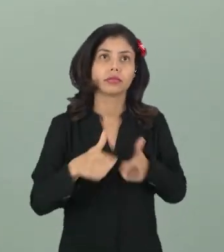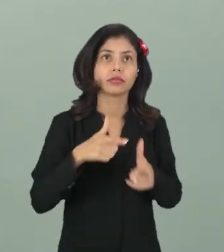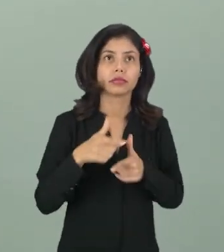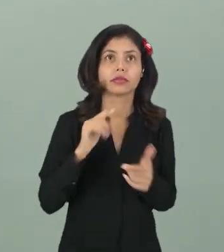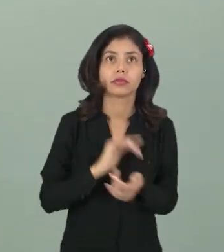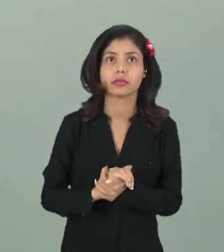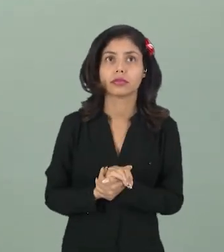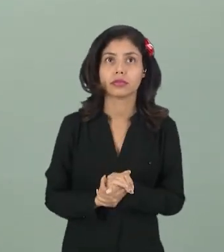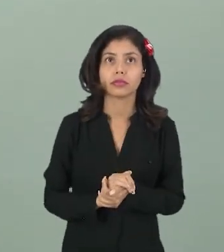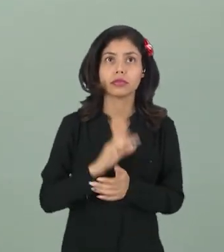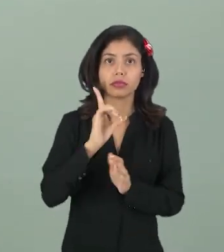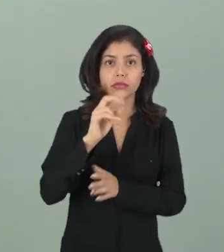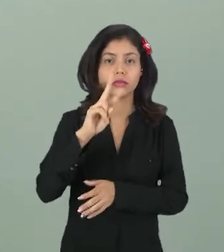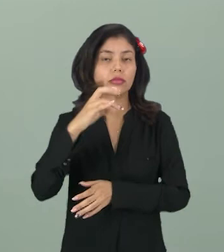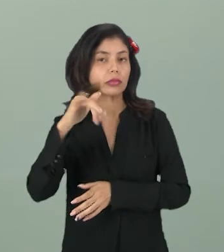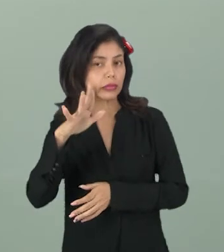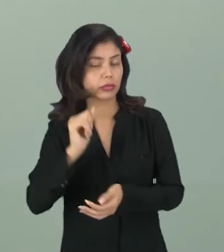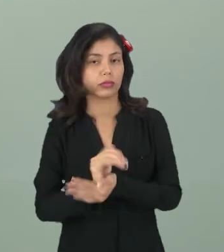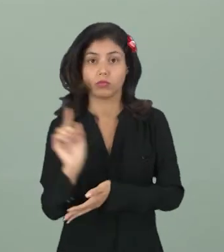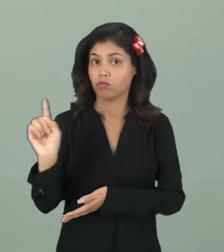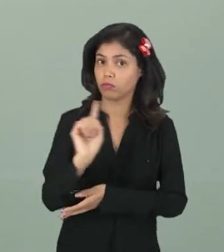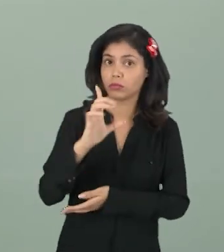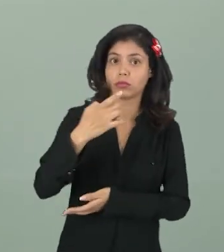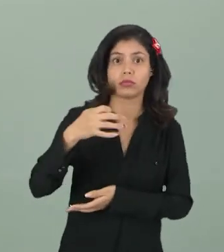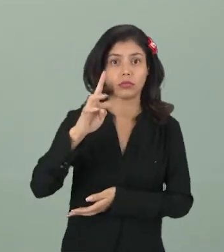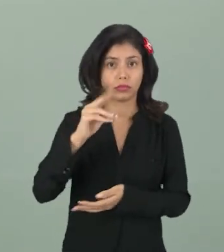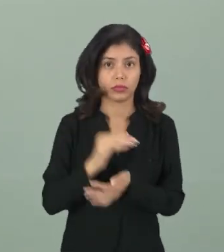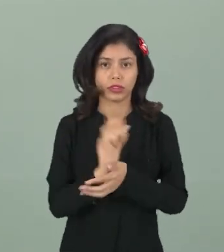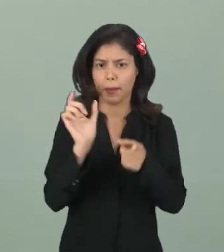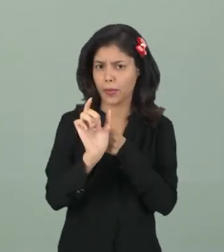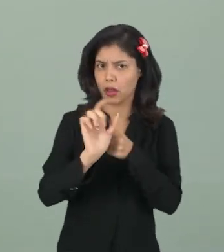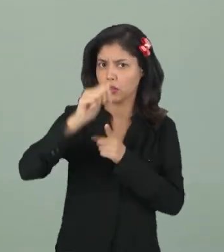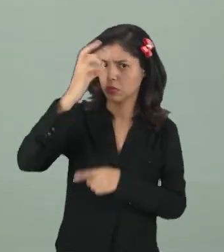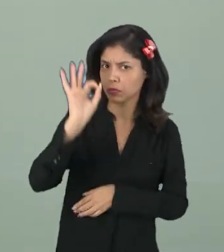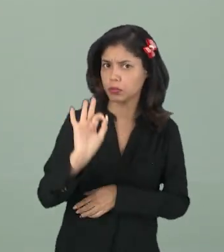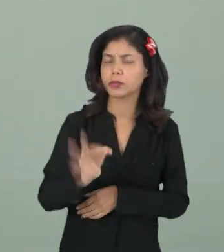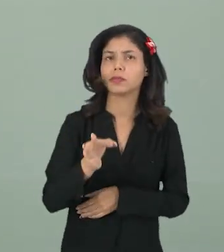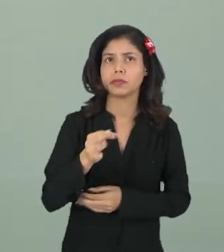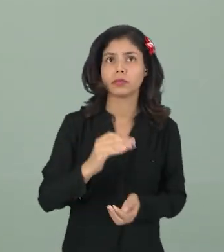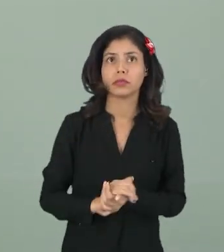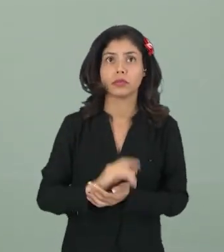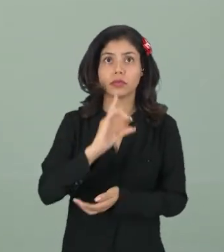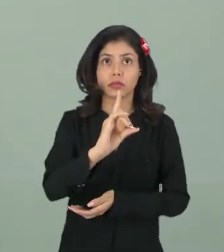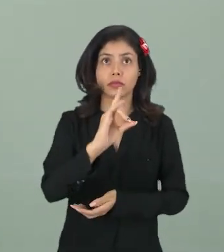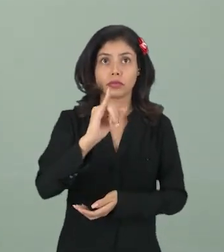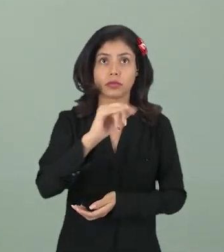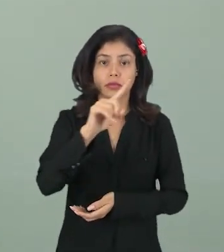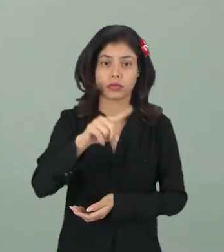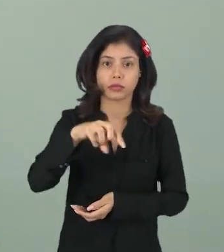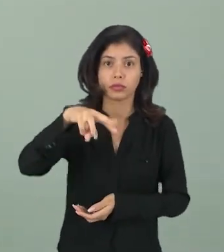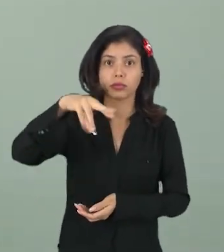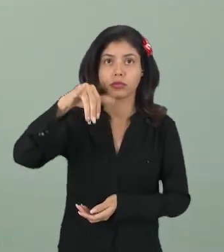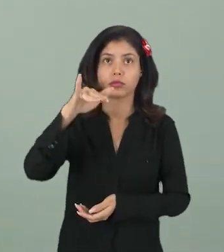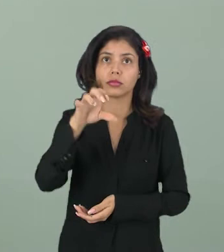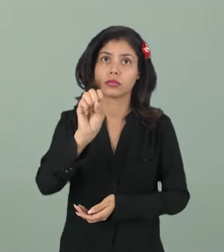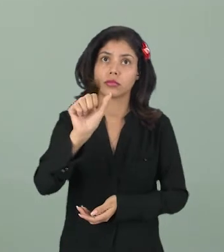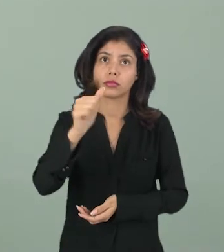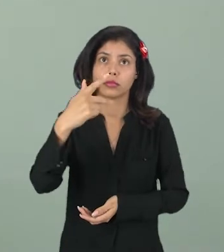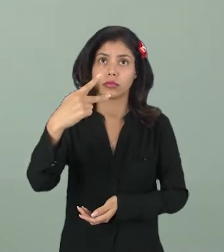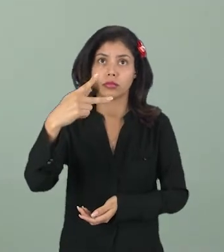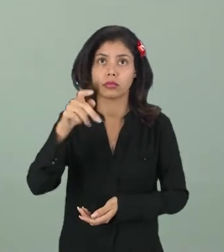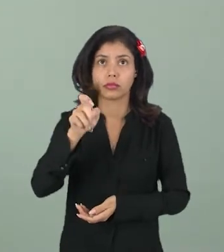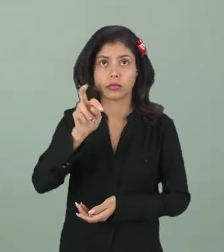sobre em decimais não exatos eu quero ser um dia palavra-chave dízimas periódicas tá